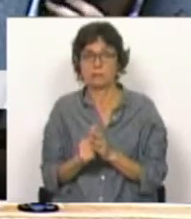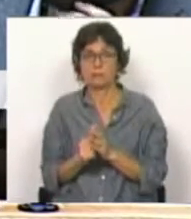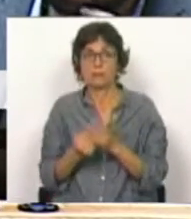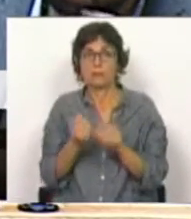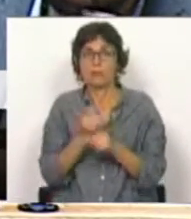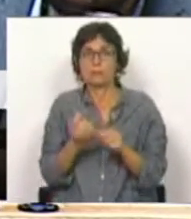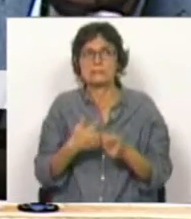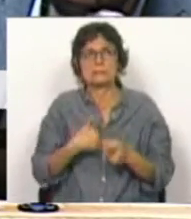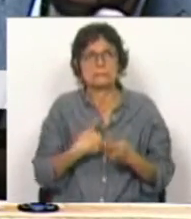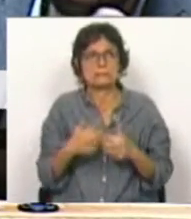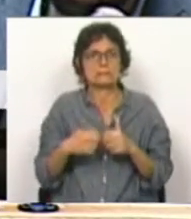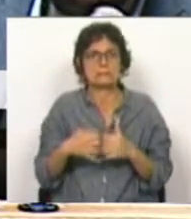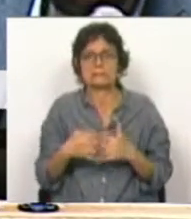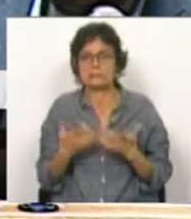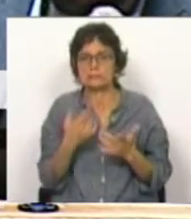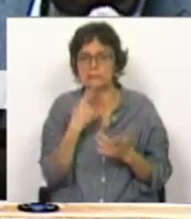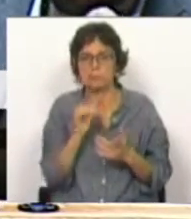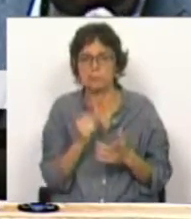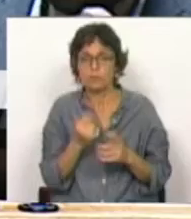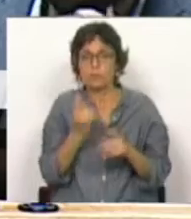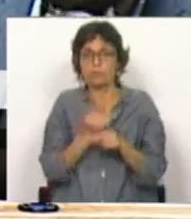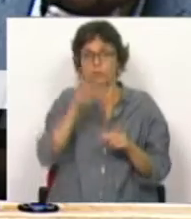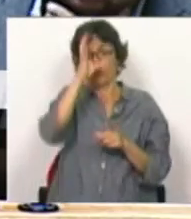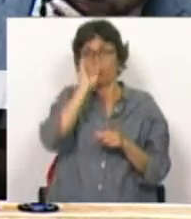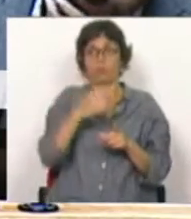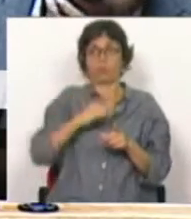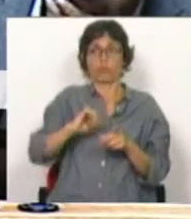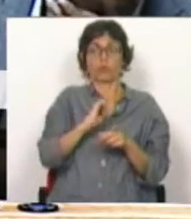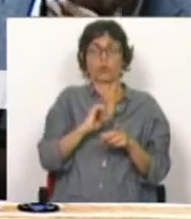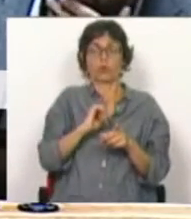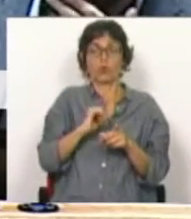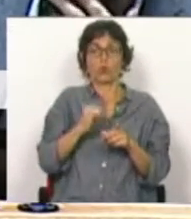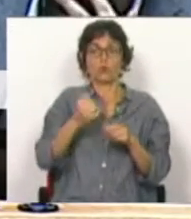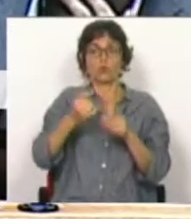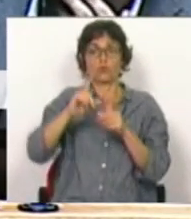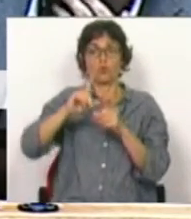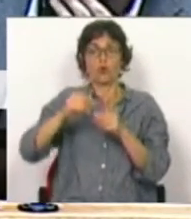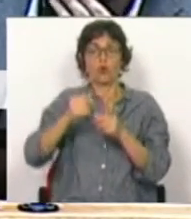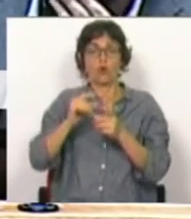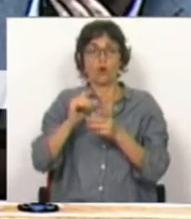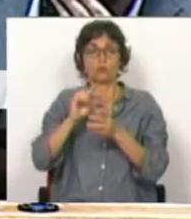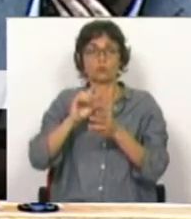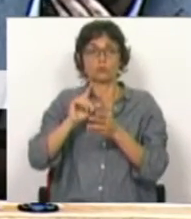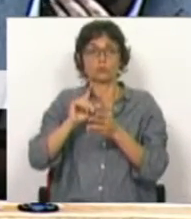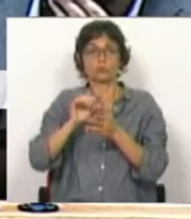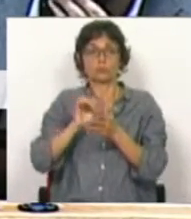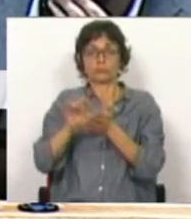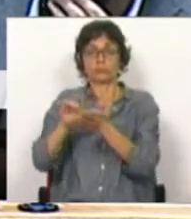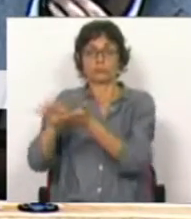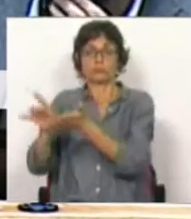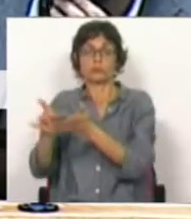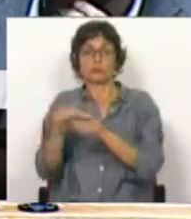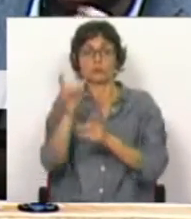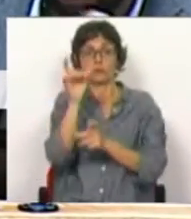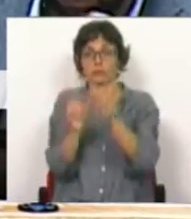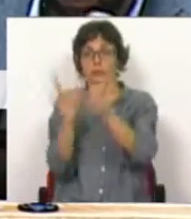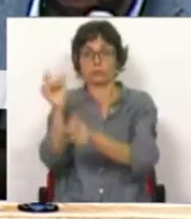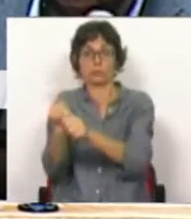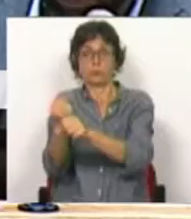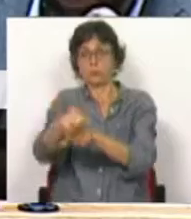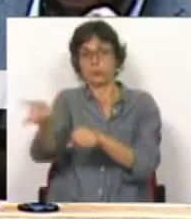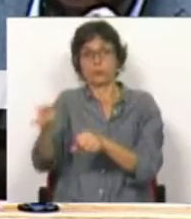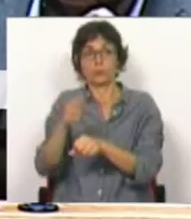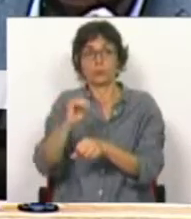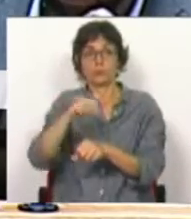tinham essa dificuldade, não é? Porque quando estiveram no governo, mandaram embora 4.400 do SNS. Portanto, ficava um